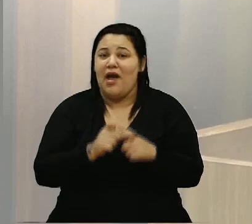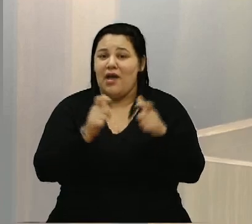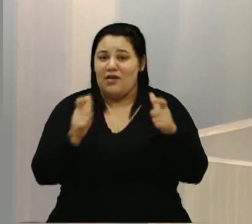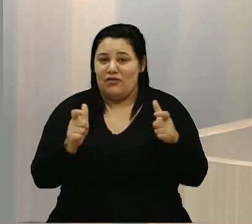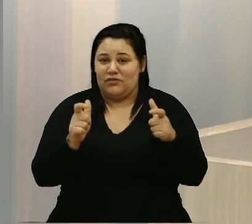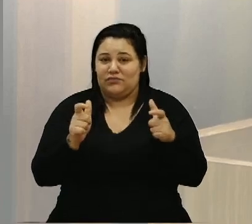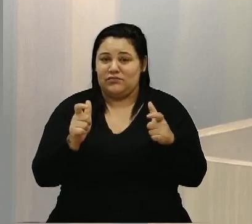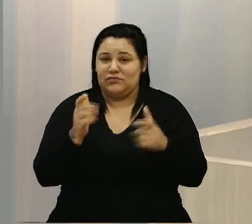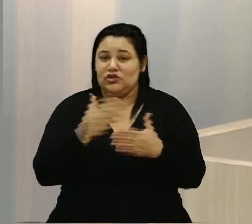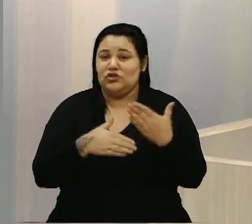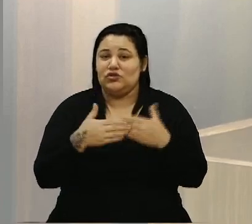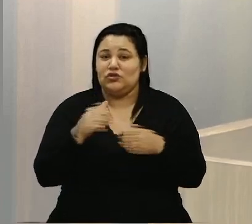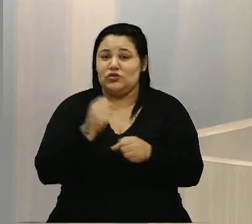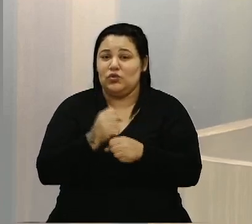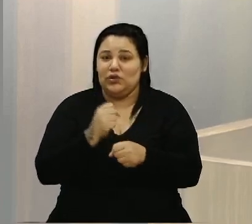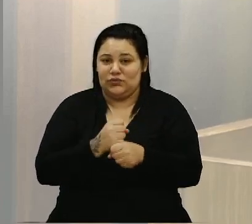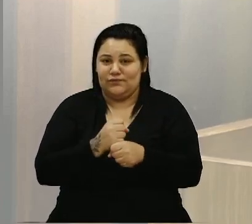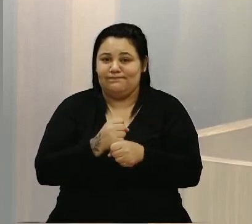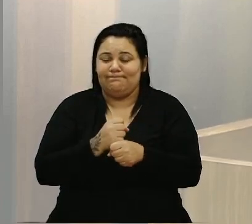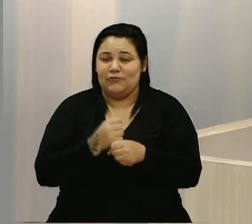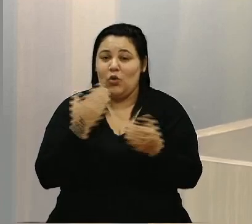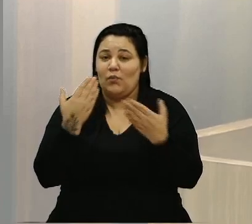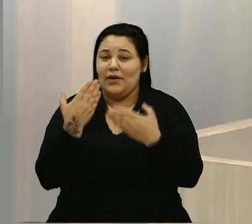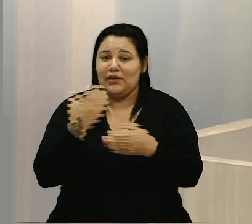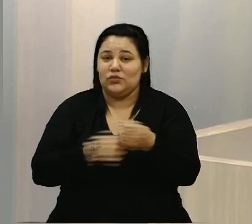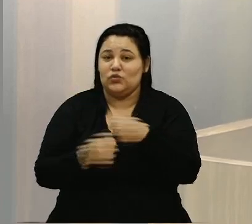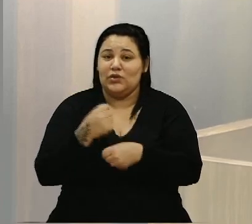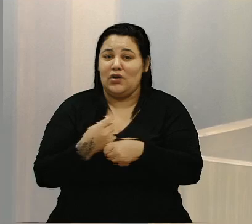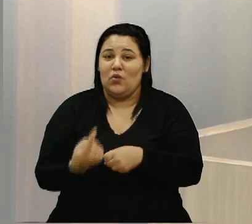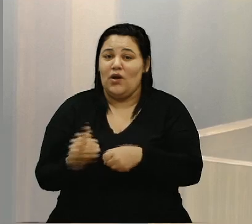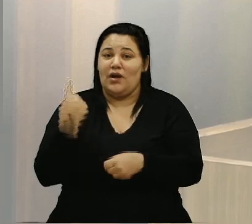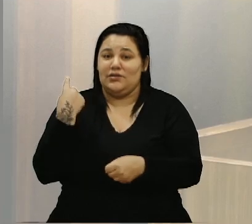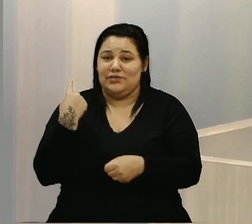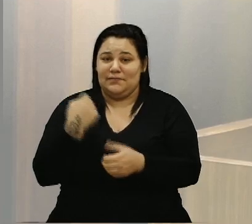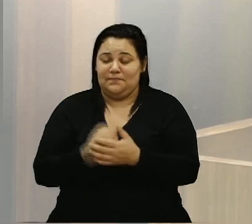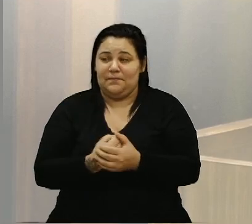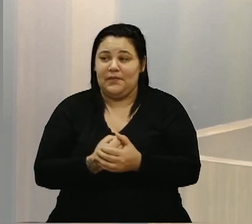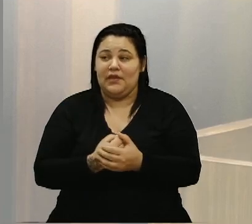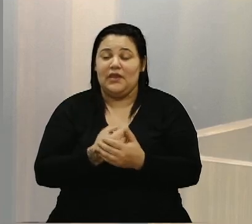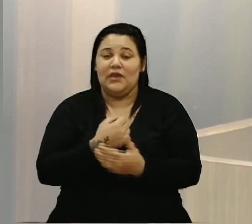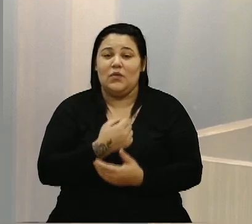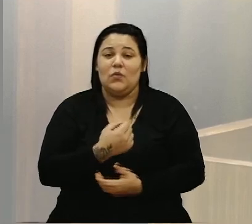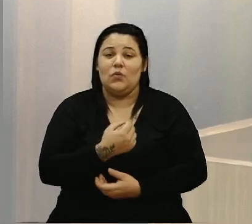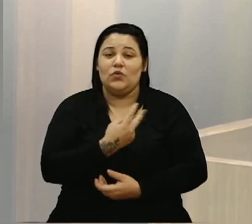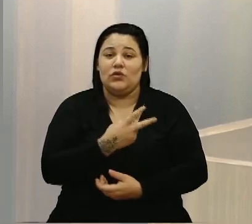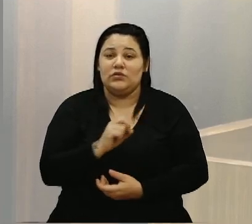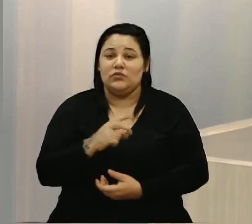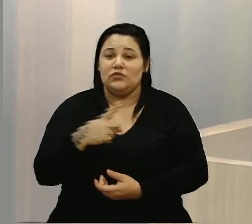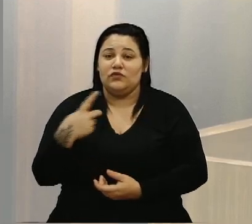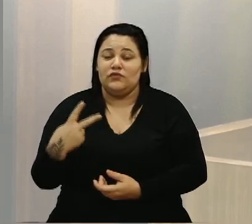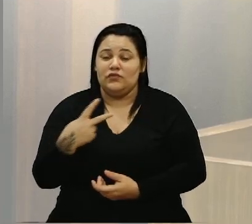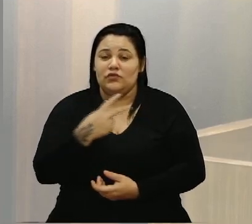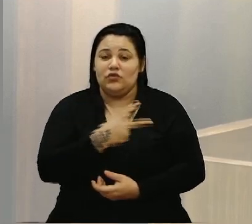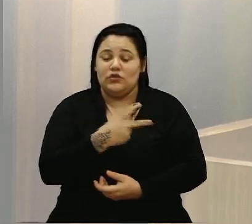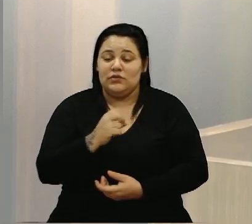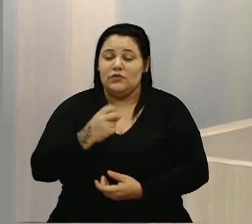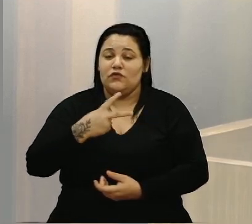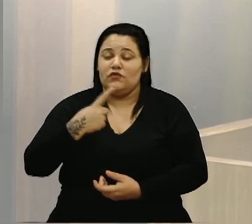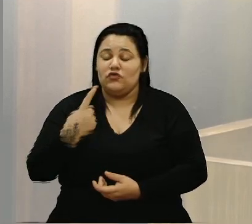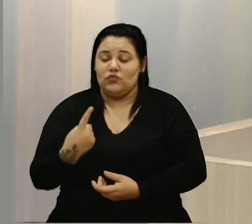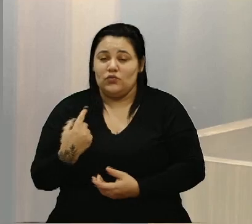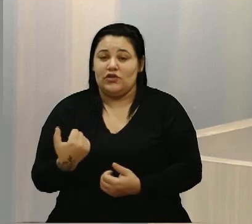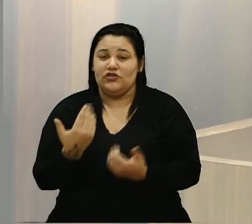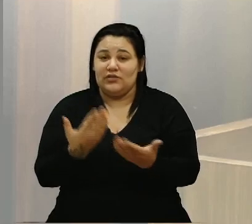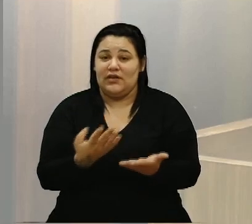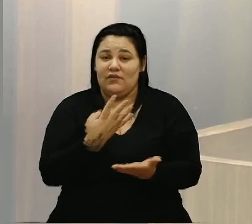cada ano do que o ano anterior. Então, lá em 2021, a gente ofertava em torno de